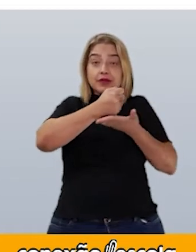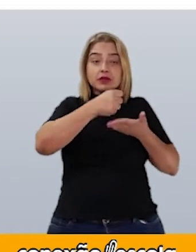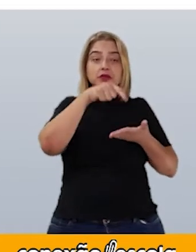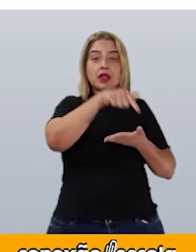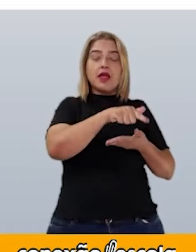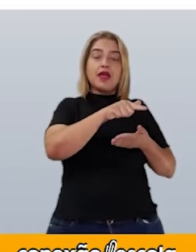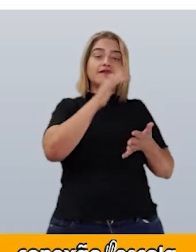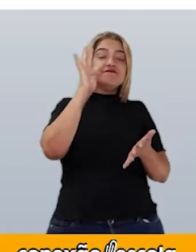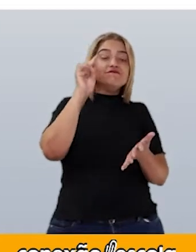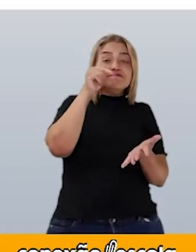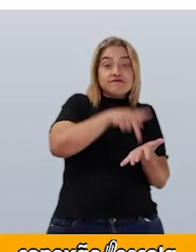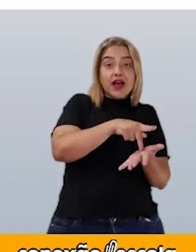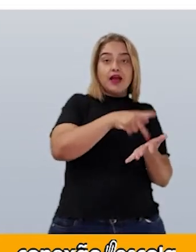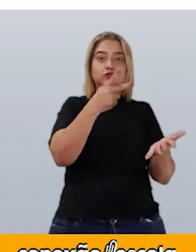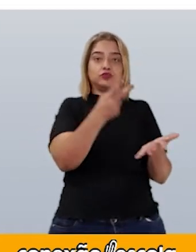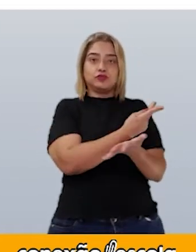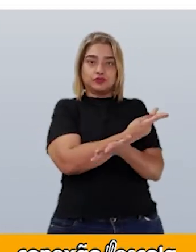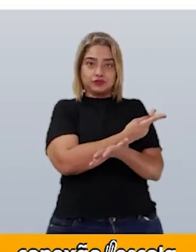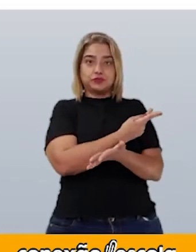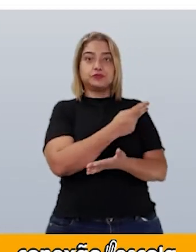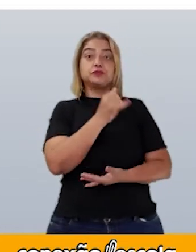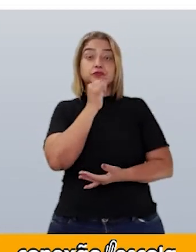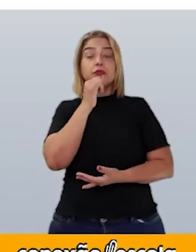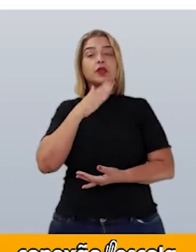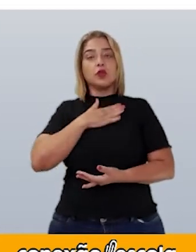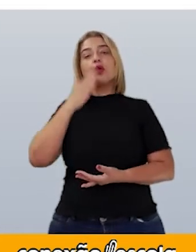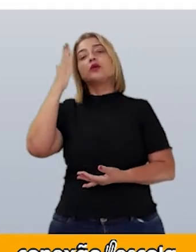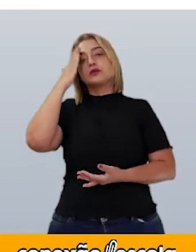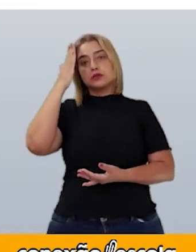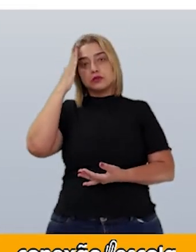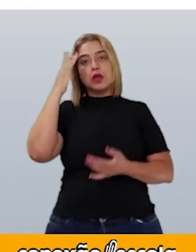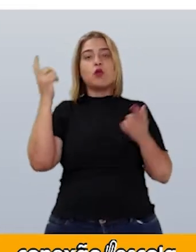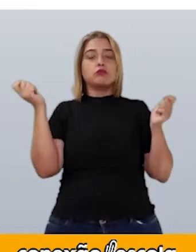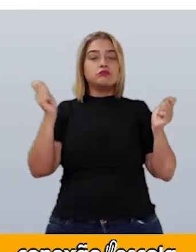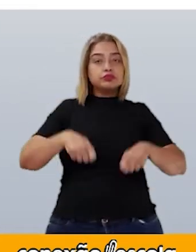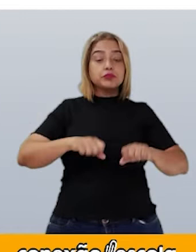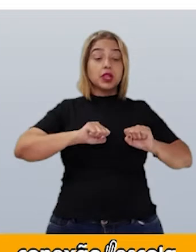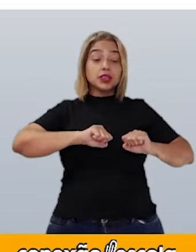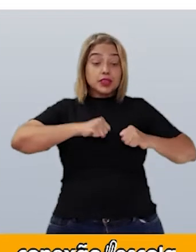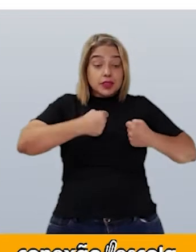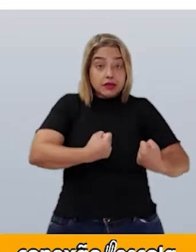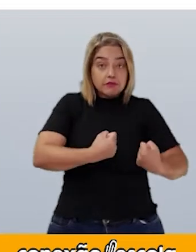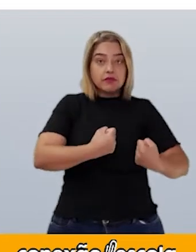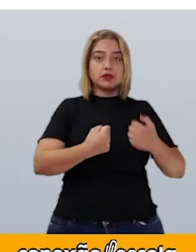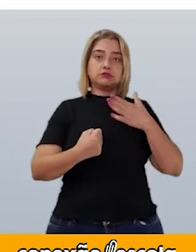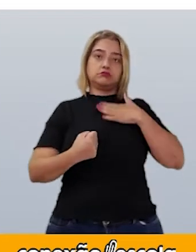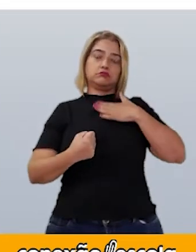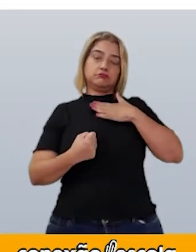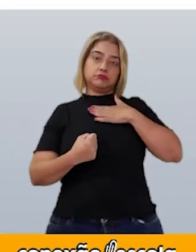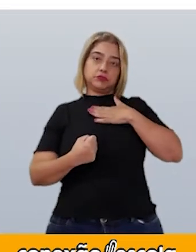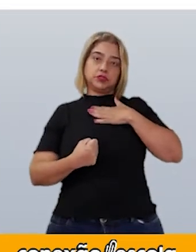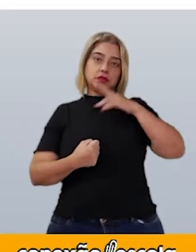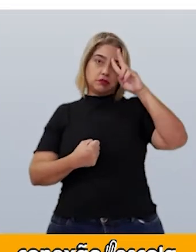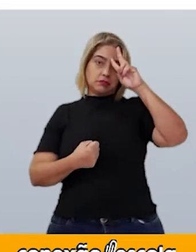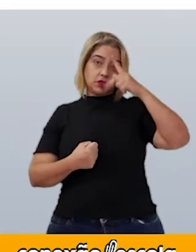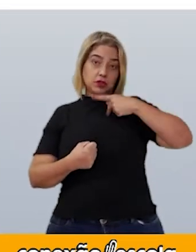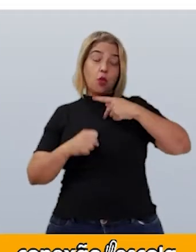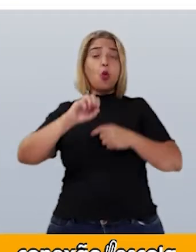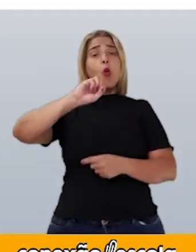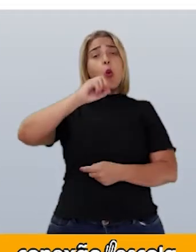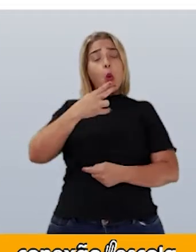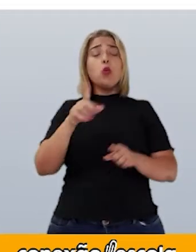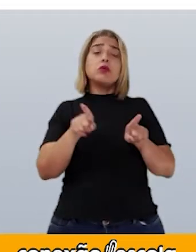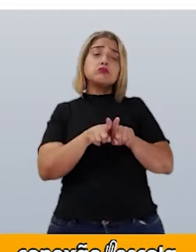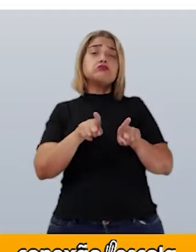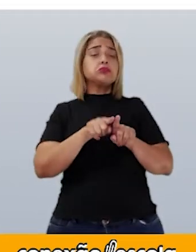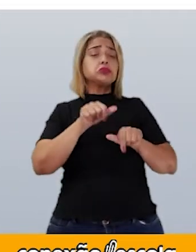Pois desse modo, nós conseguiremos defender o que pensamos ou, inclusive, mudar de opinião.